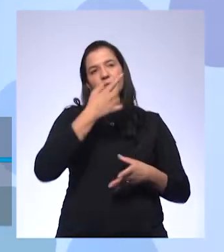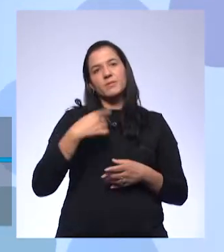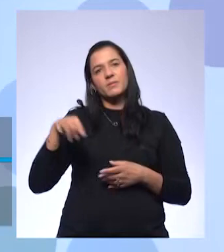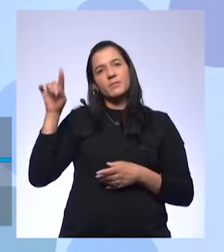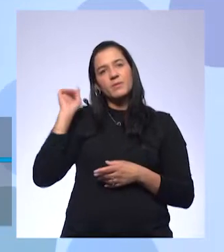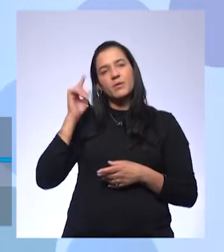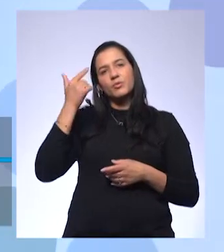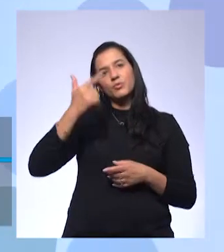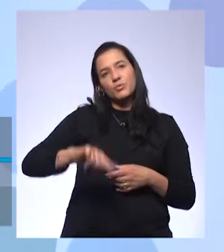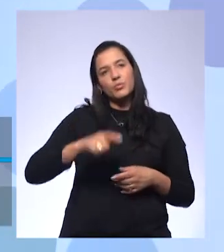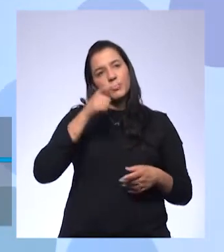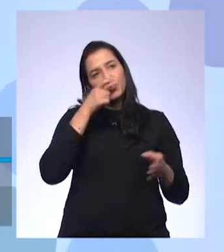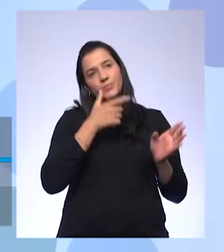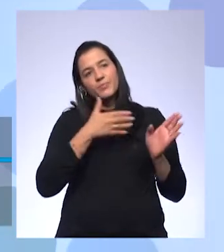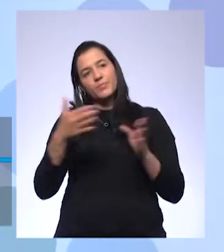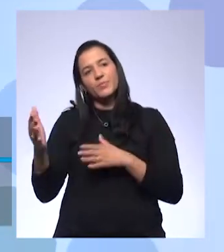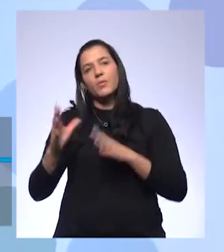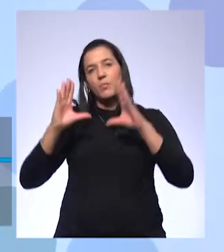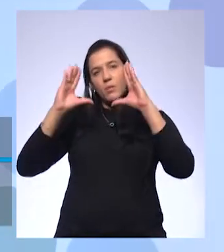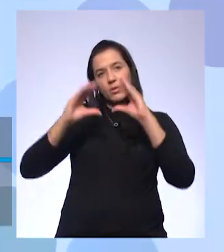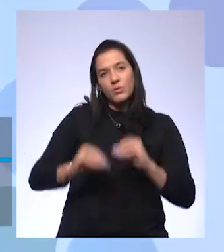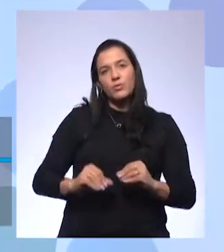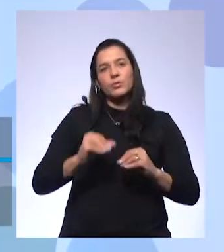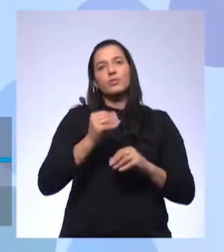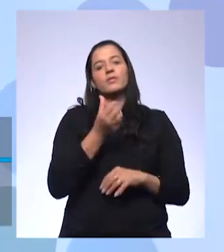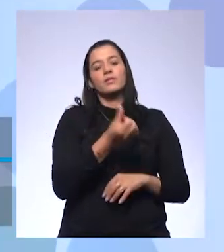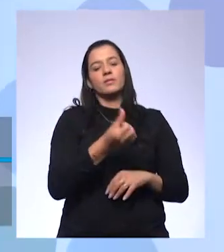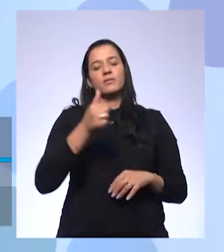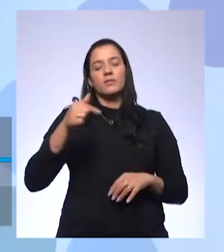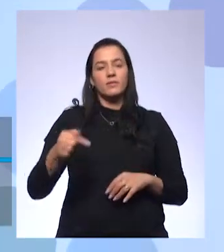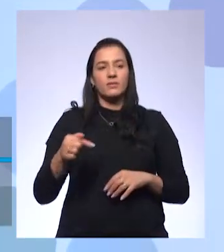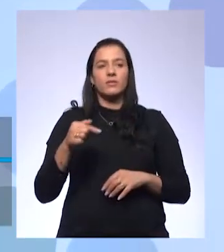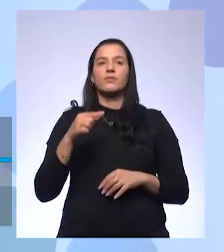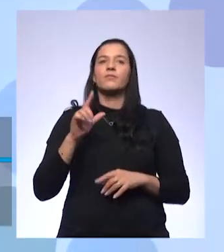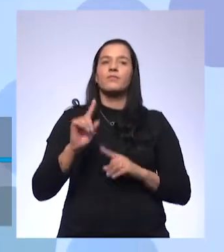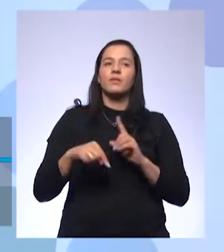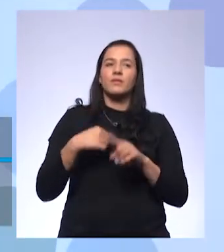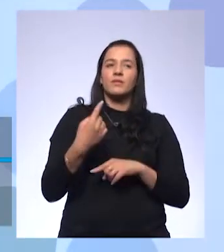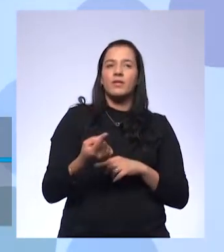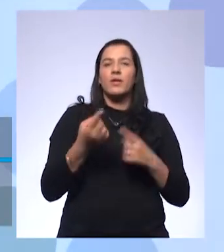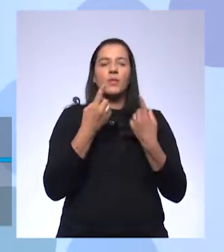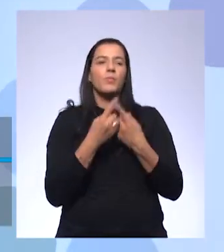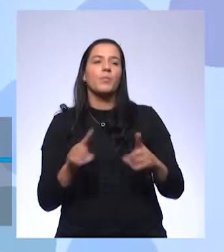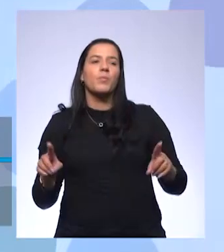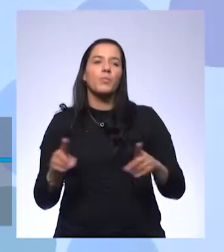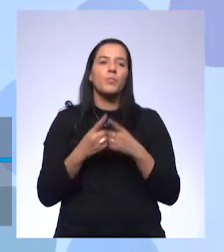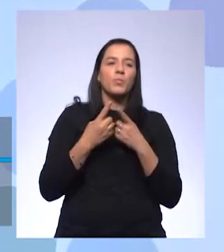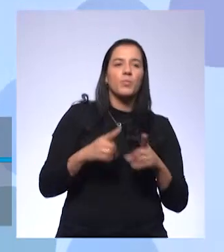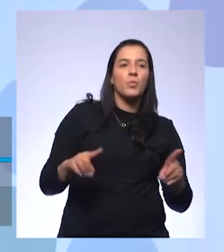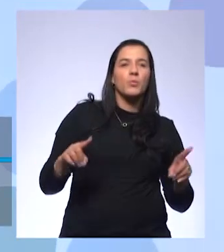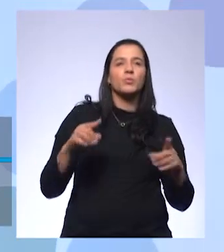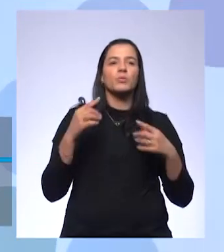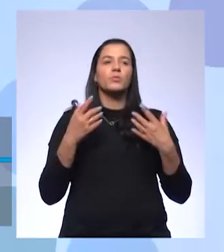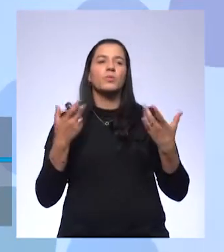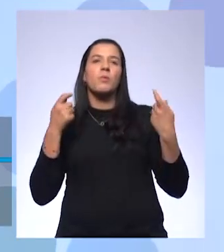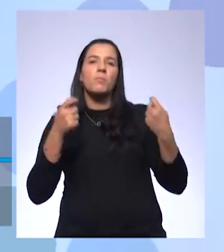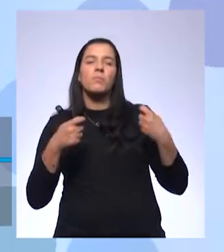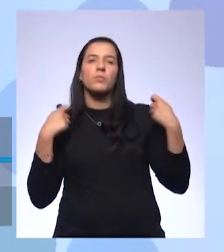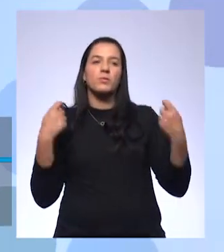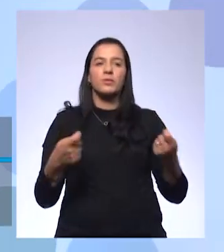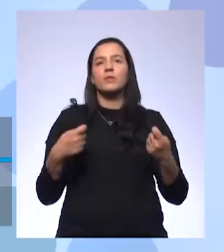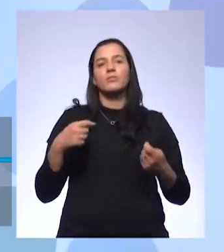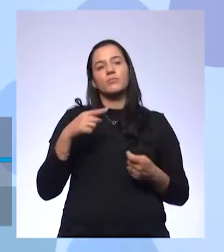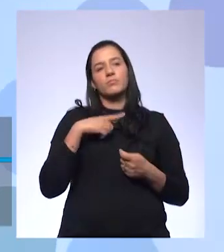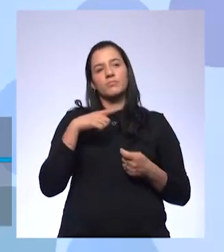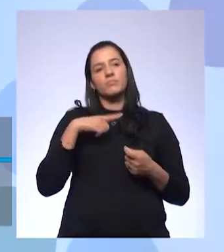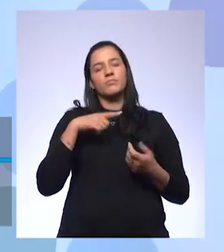que assistam Uma Noite em 67. Inclusive, vai ter uma questão ali sobre música alienada, música de protesto, que